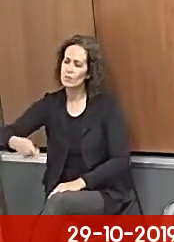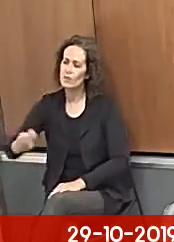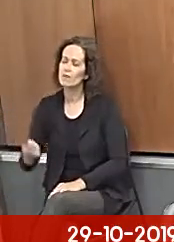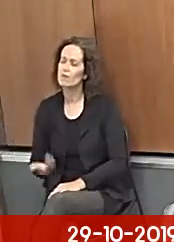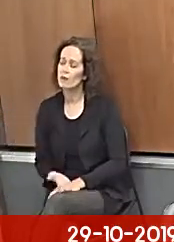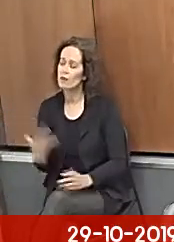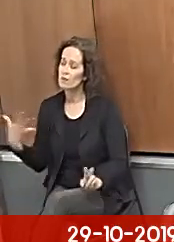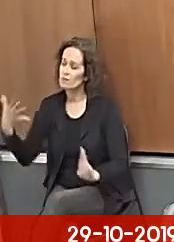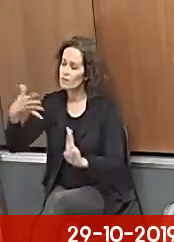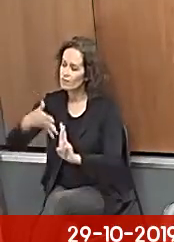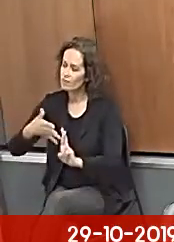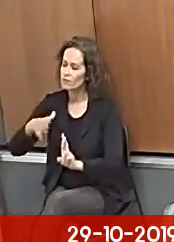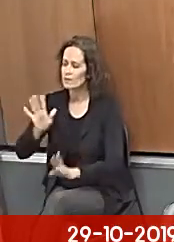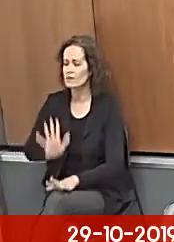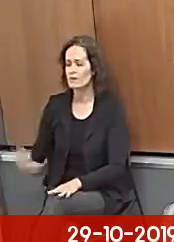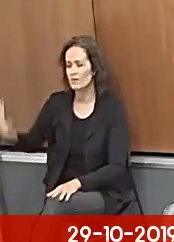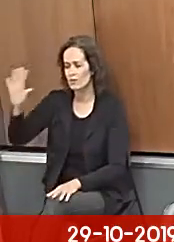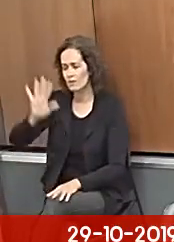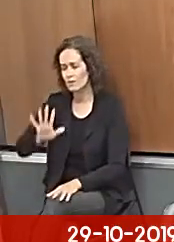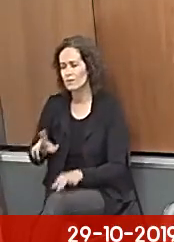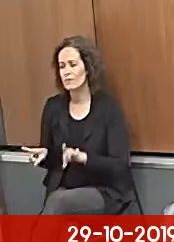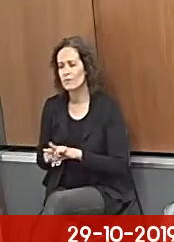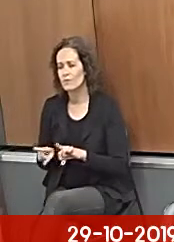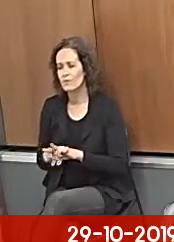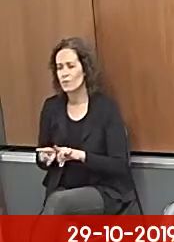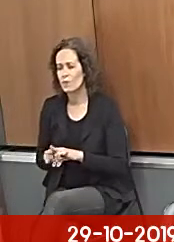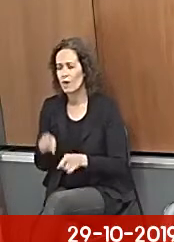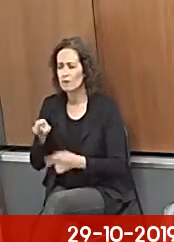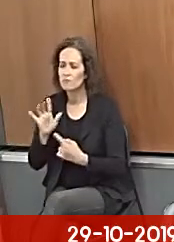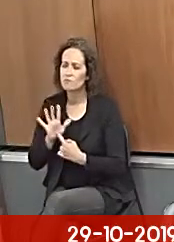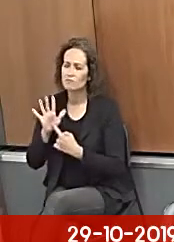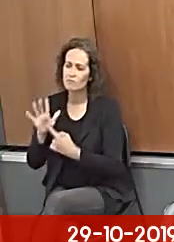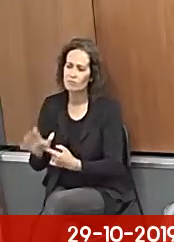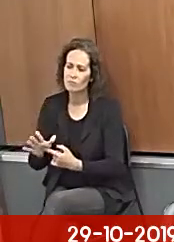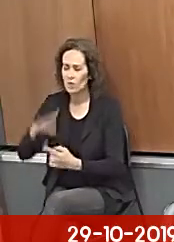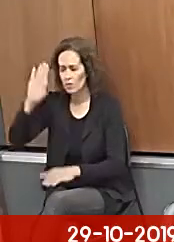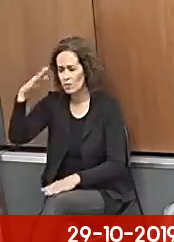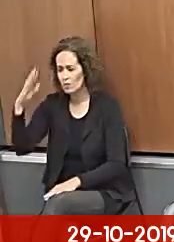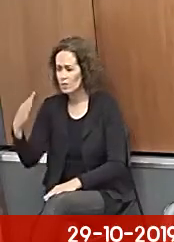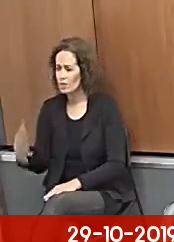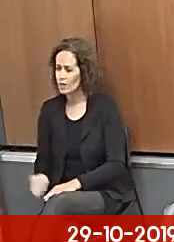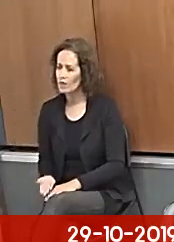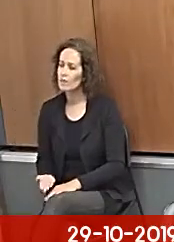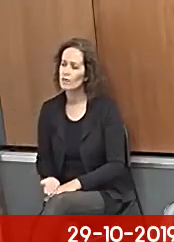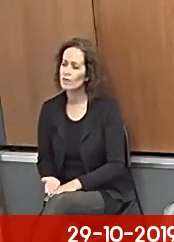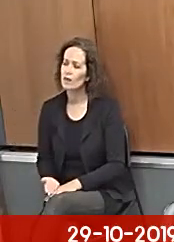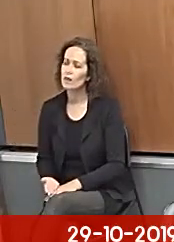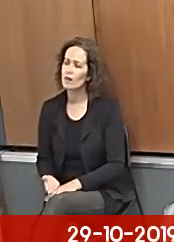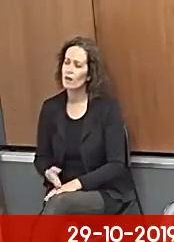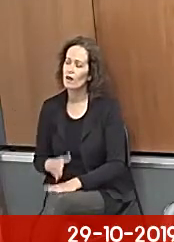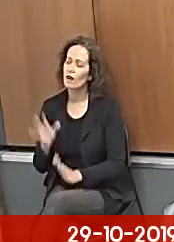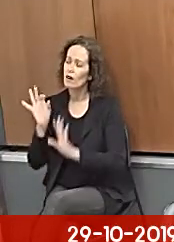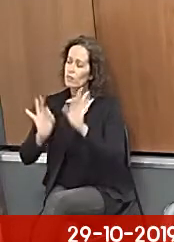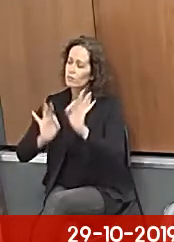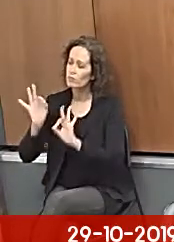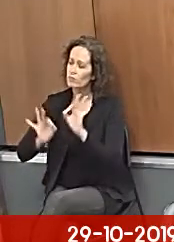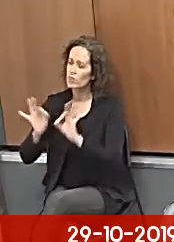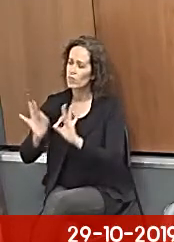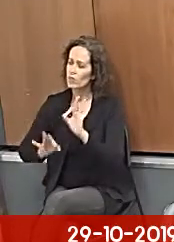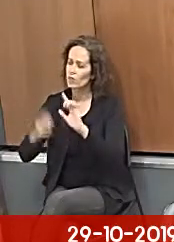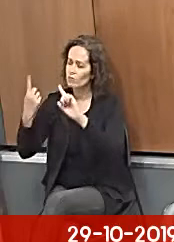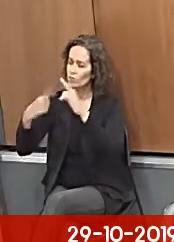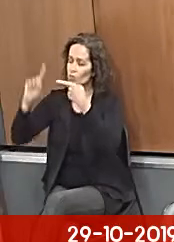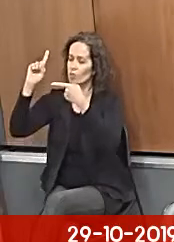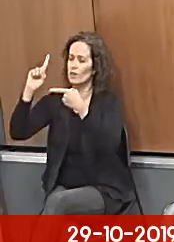Cláudio? Cláudio pode falar depois. Isso aí foi uma homenagem que o Alexandre Calil fez ao programa Superar, com a participação nos Jogos